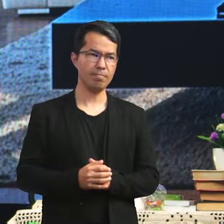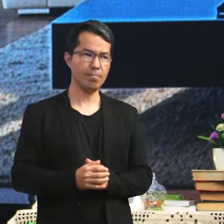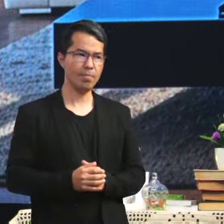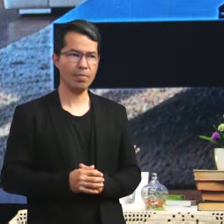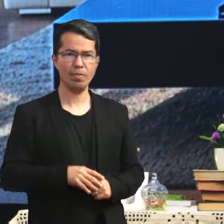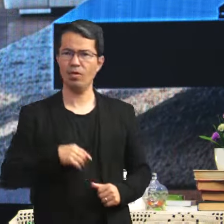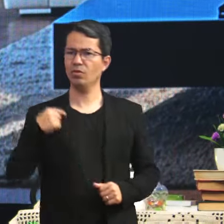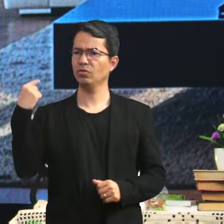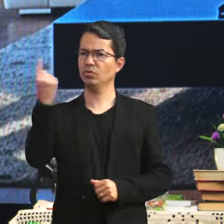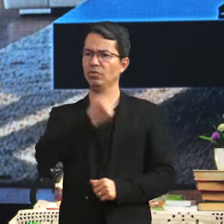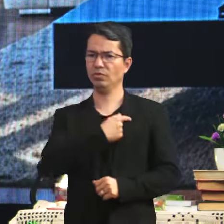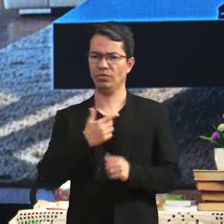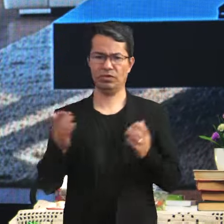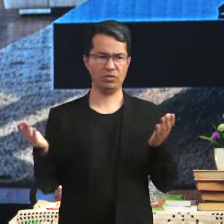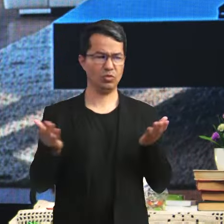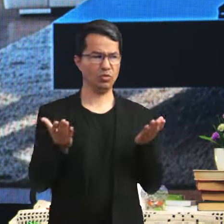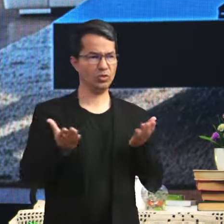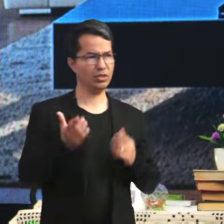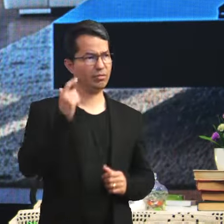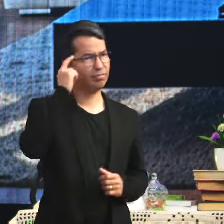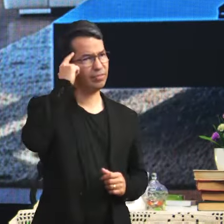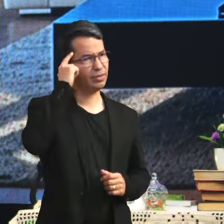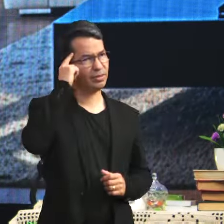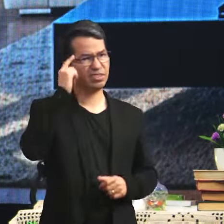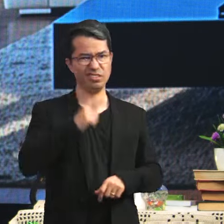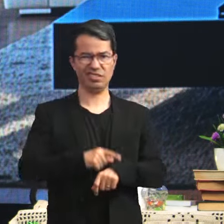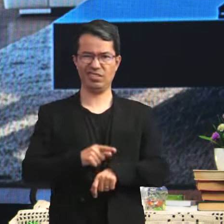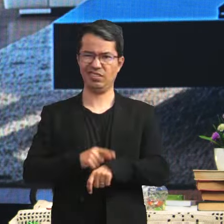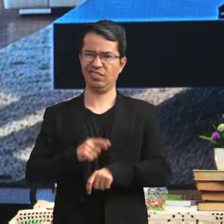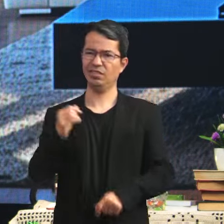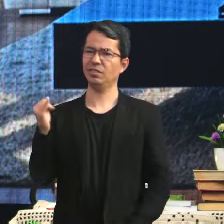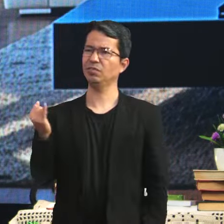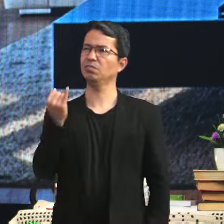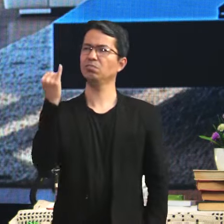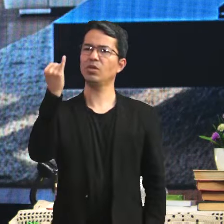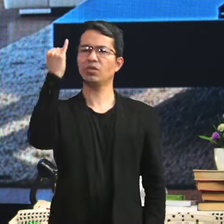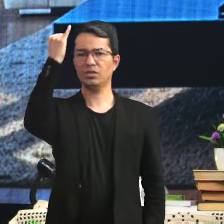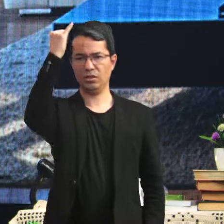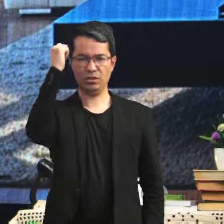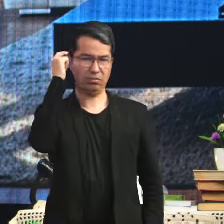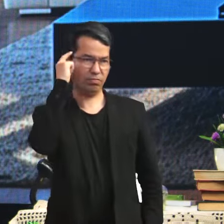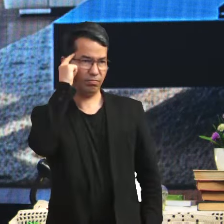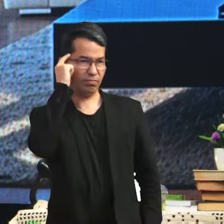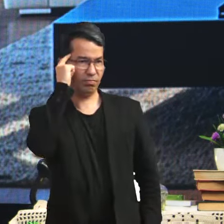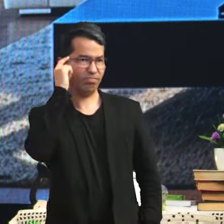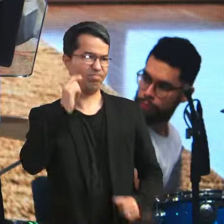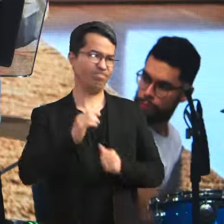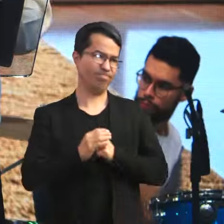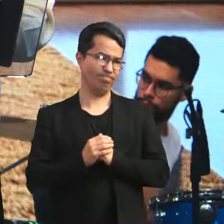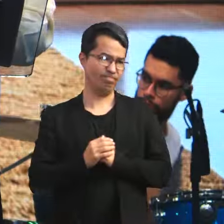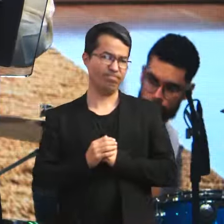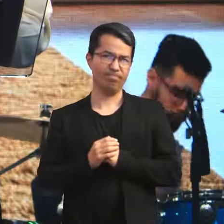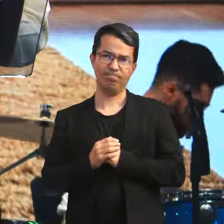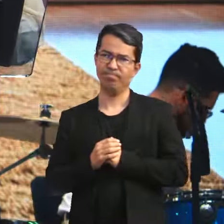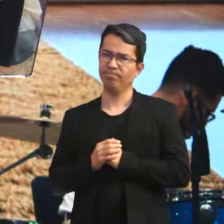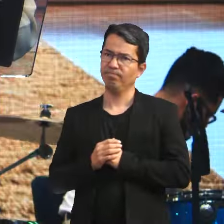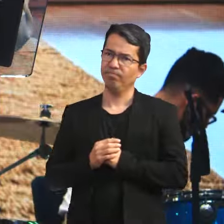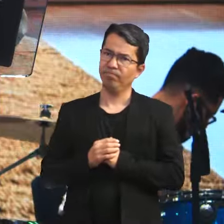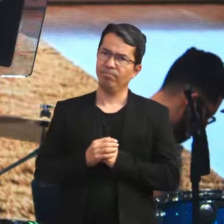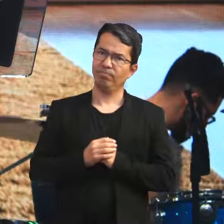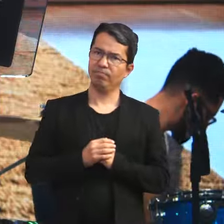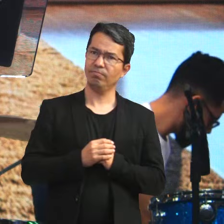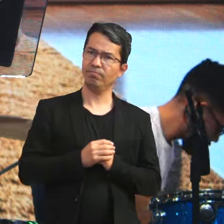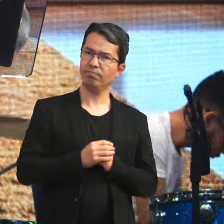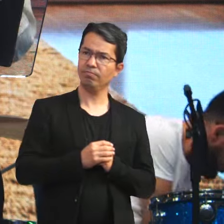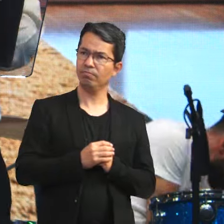cabeças também momento important momento muito importante de reflexão e